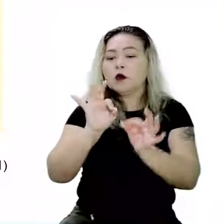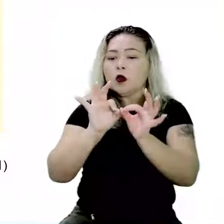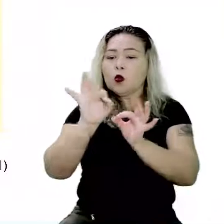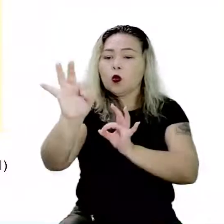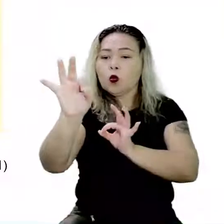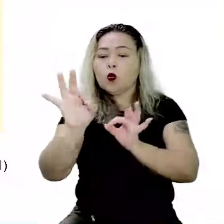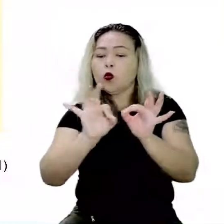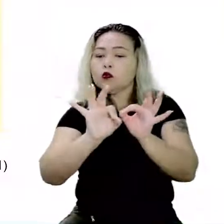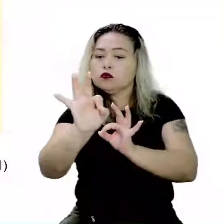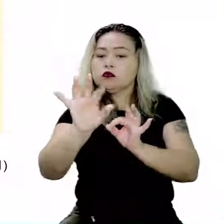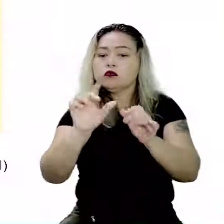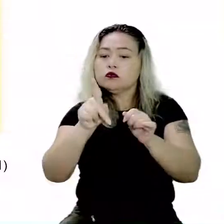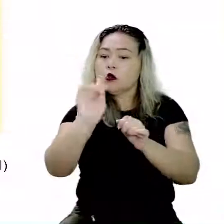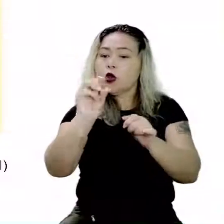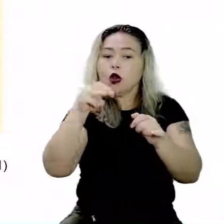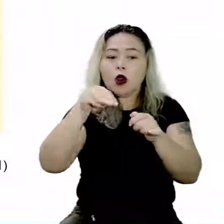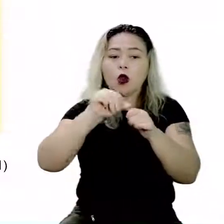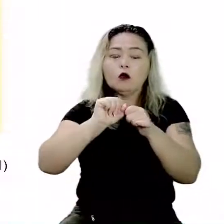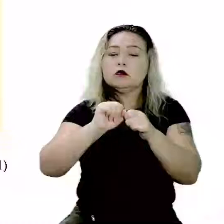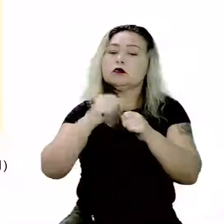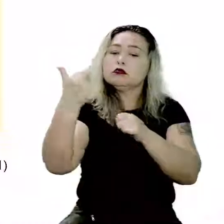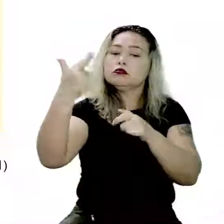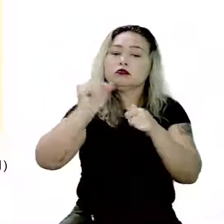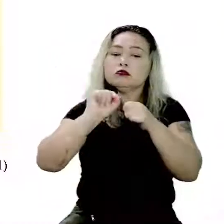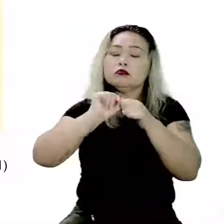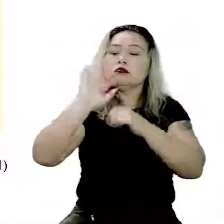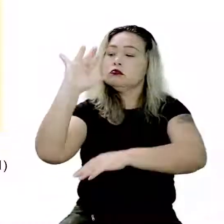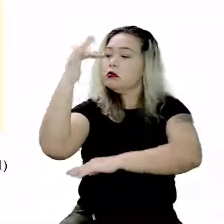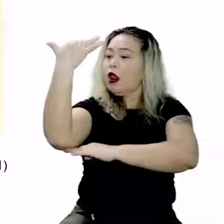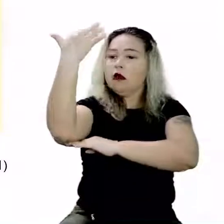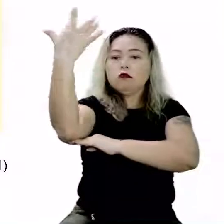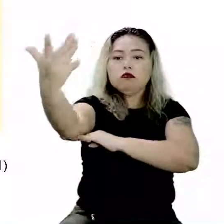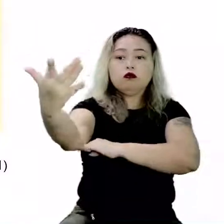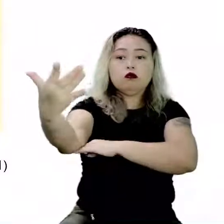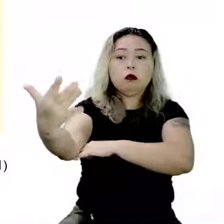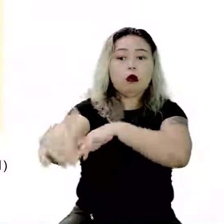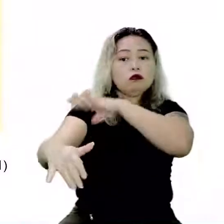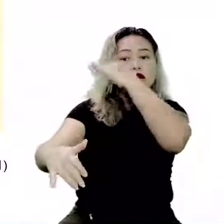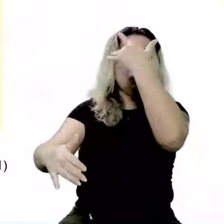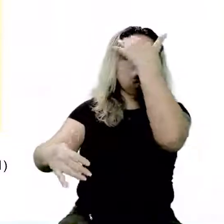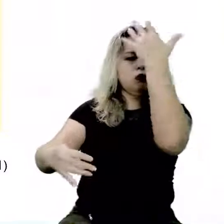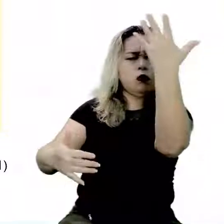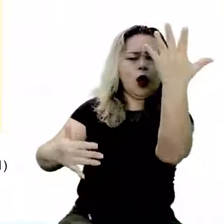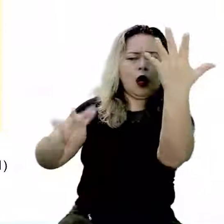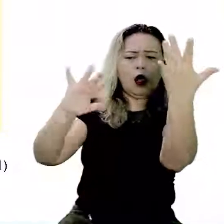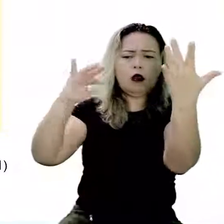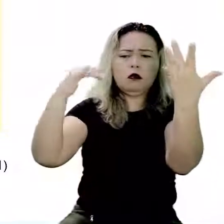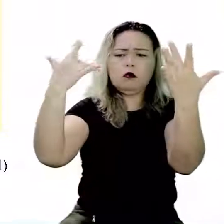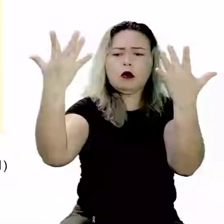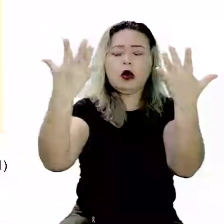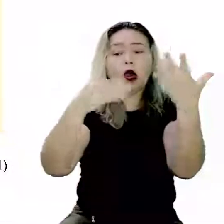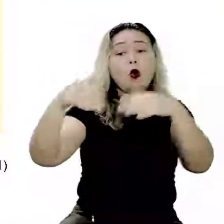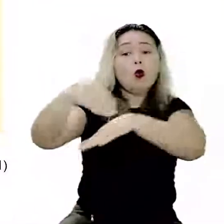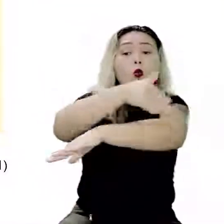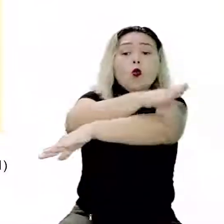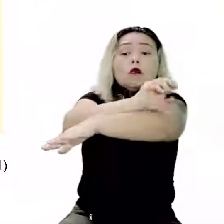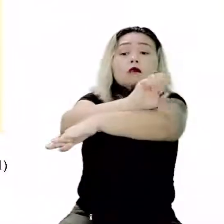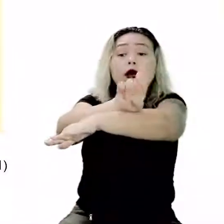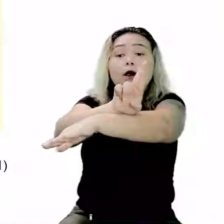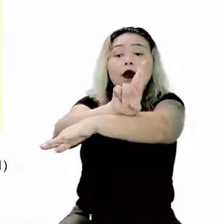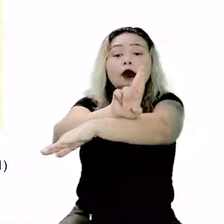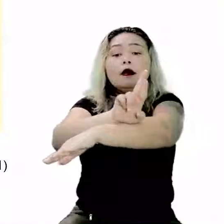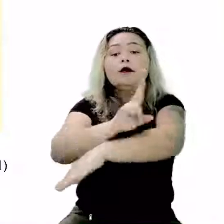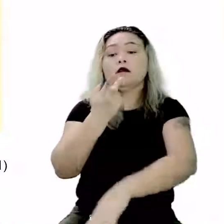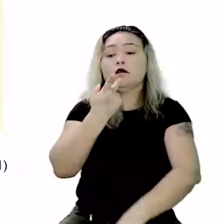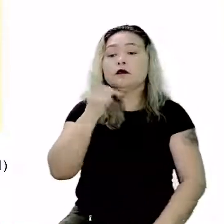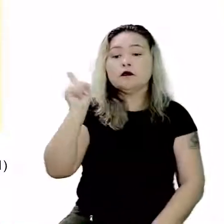quilômetros quadrados de floresta haviam sido derrubados em Rondônia ao longo da rodovia. Beleza, então eu